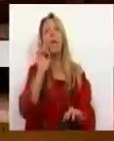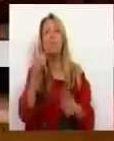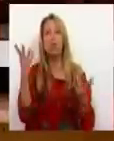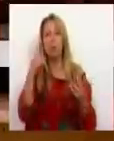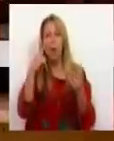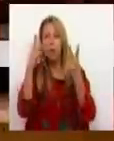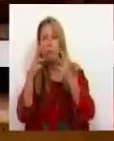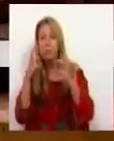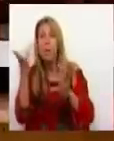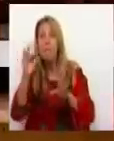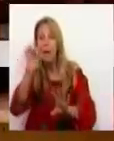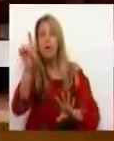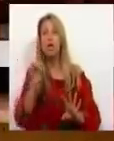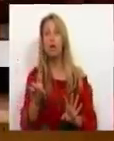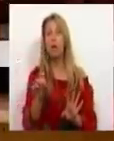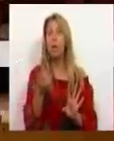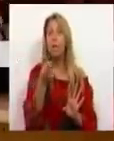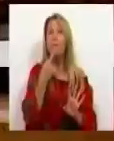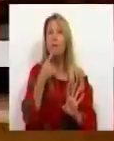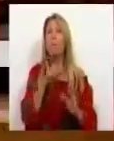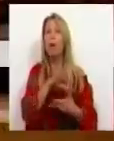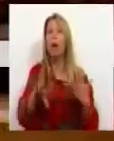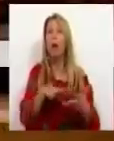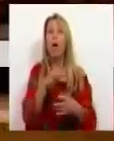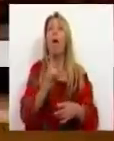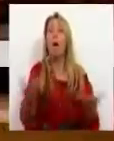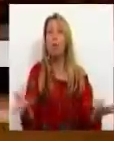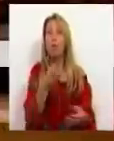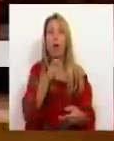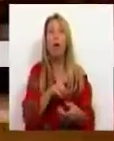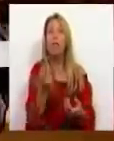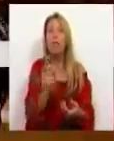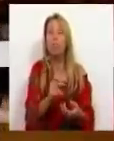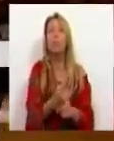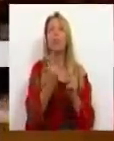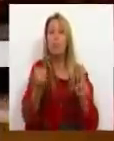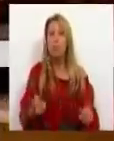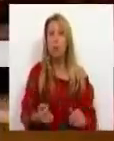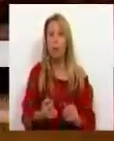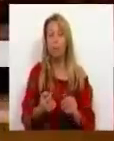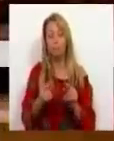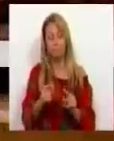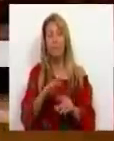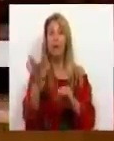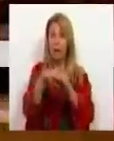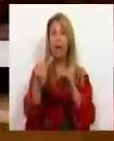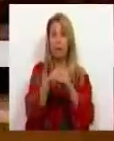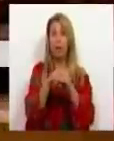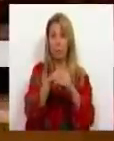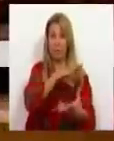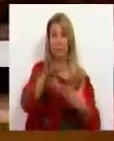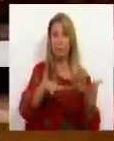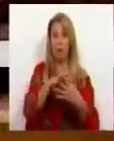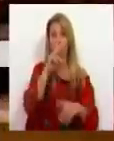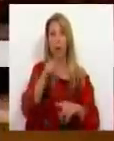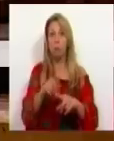a questão e tentar perceber que caos será esse e que razões o explicam. Fazem parte do caos as interrupções cada